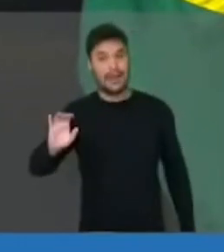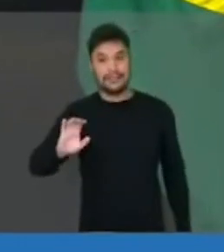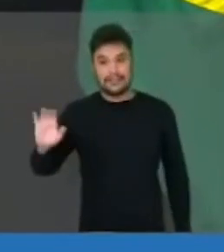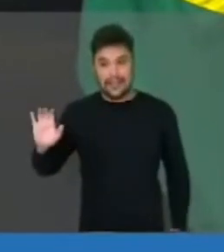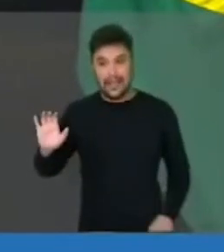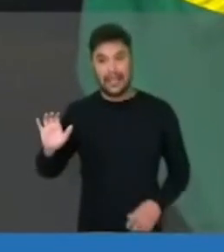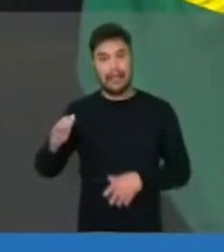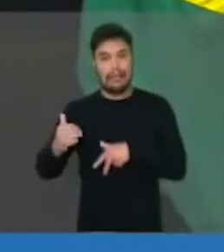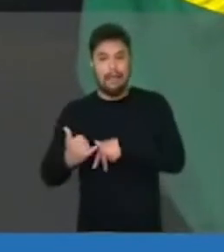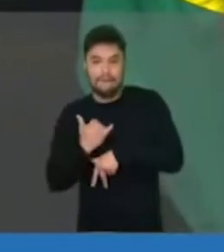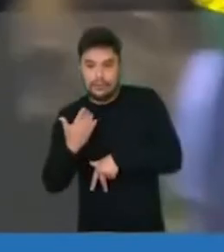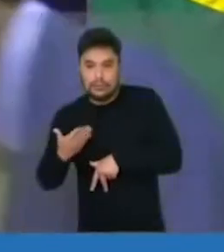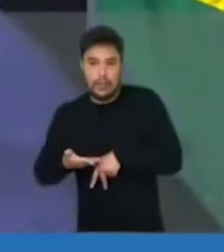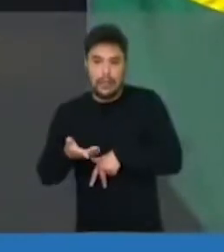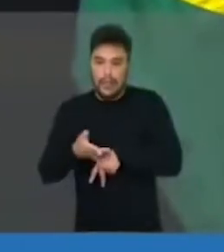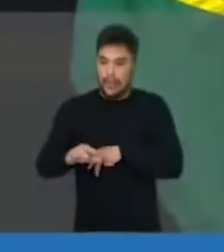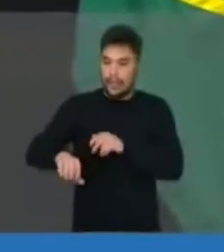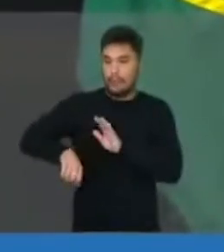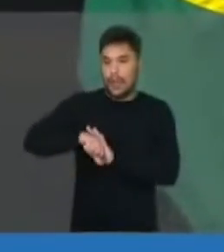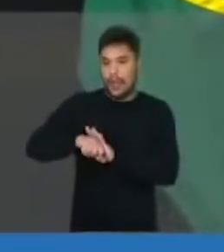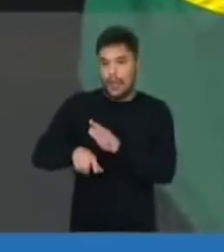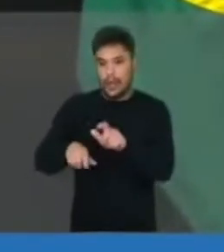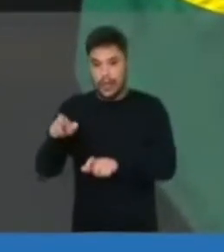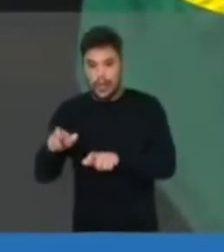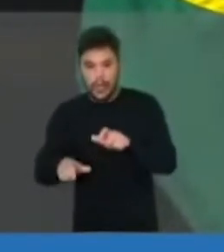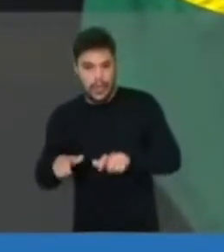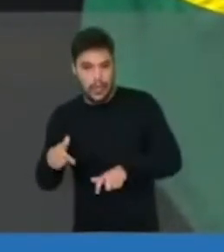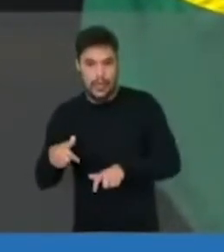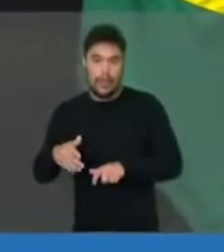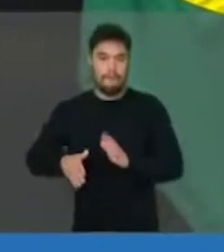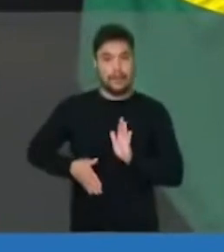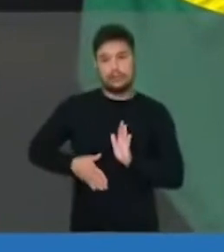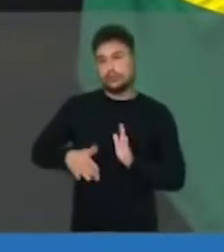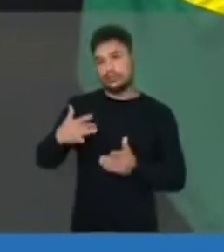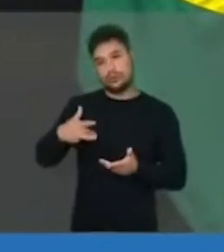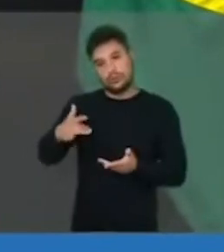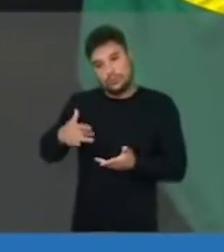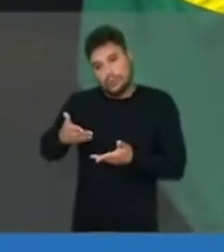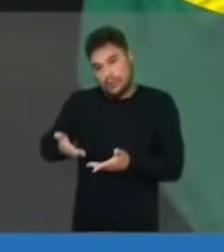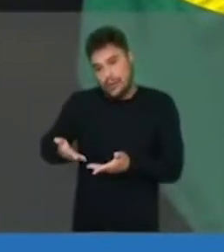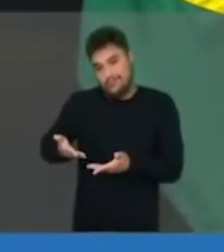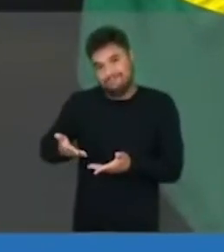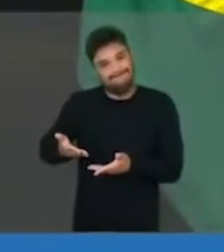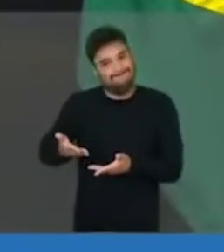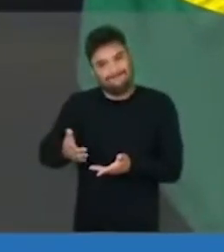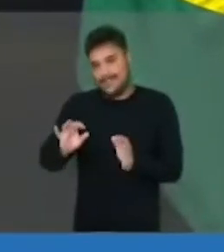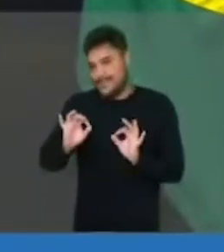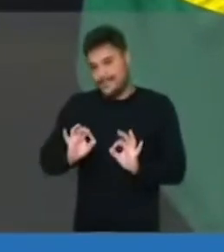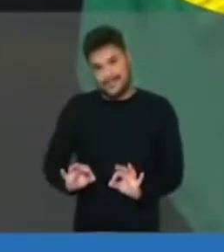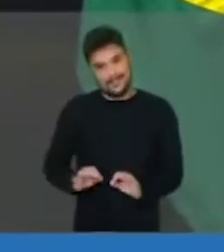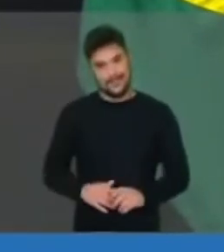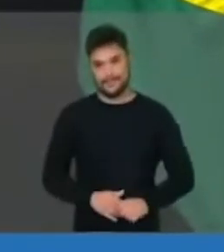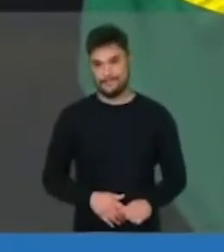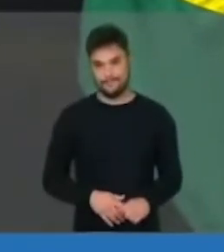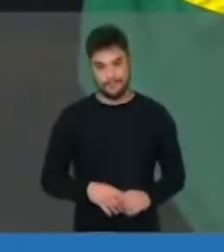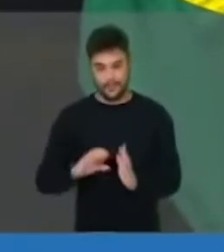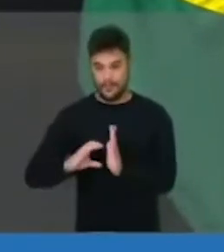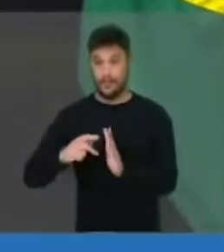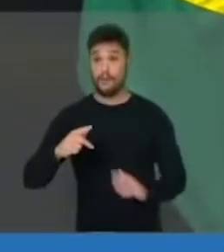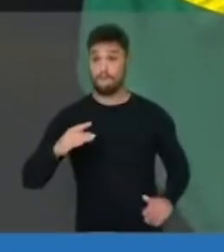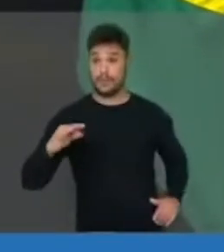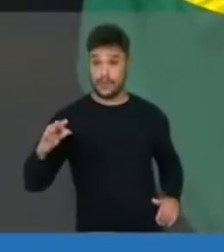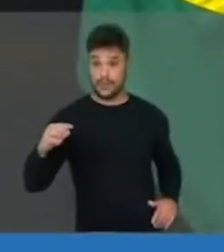vitimismo em relação ao criminoso do vitimismo em relação ao bandido não funcionou que até o partido dos